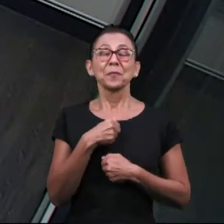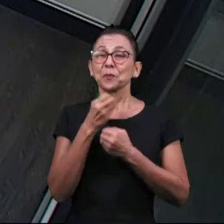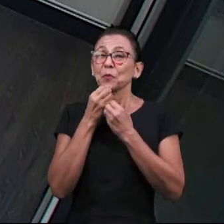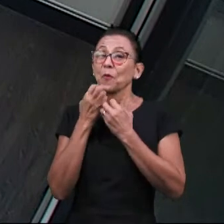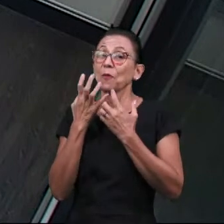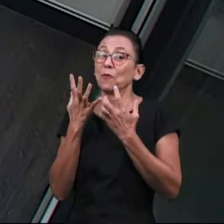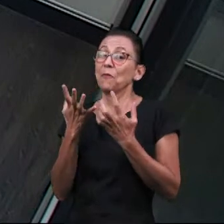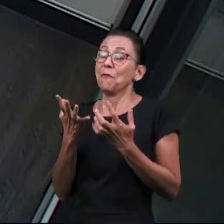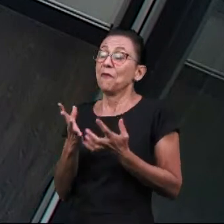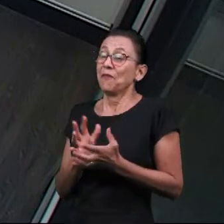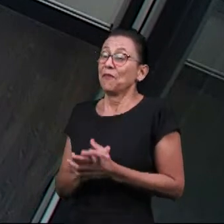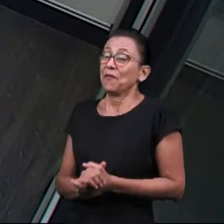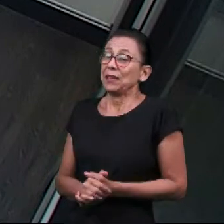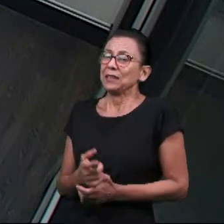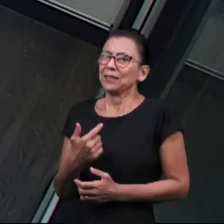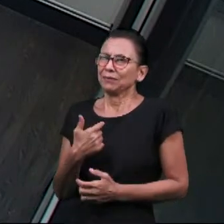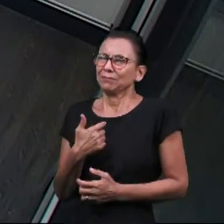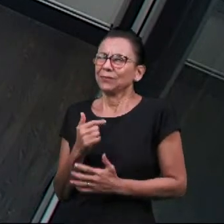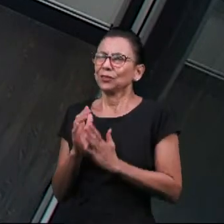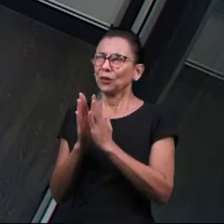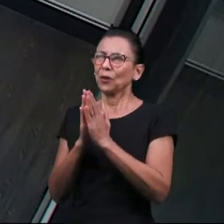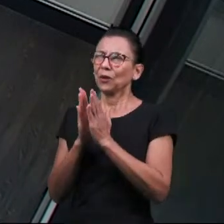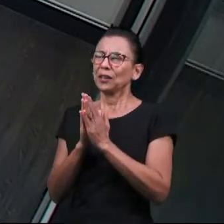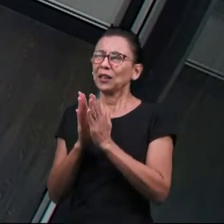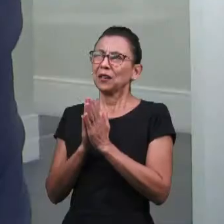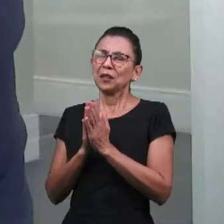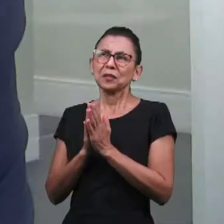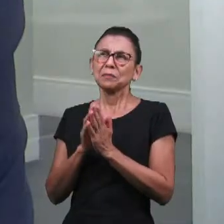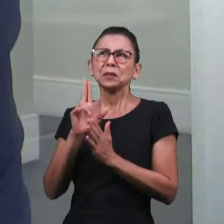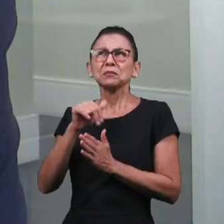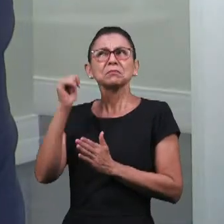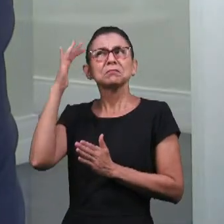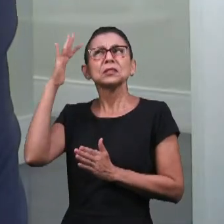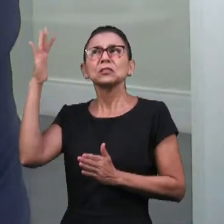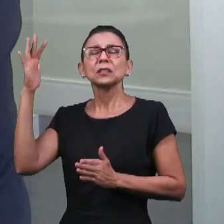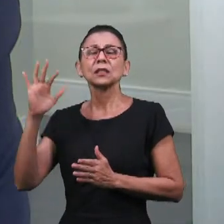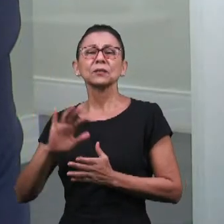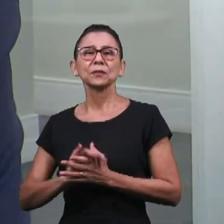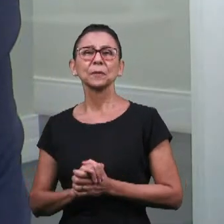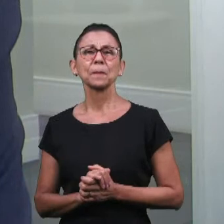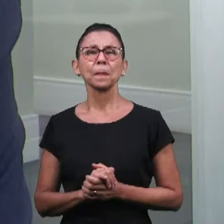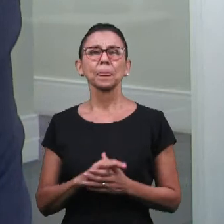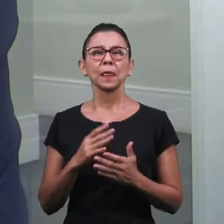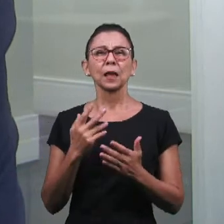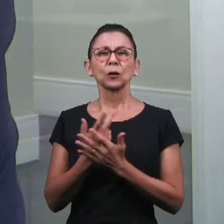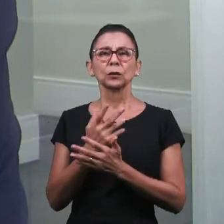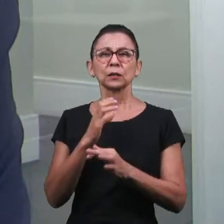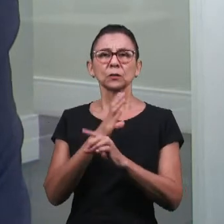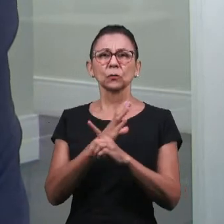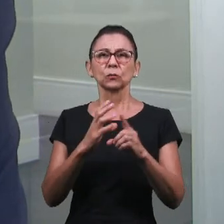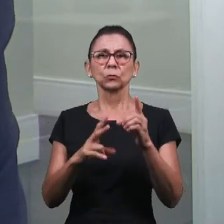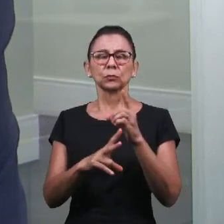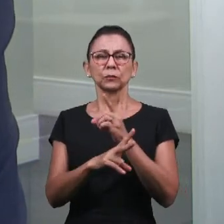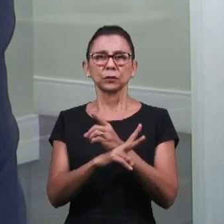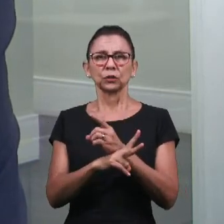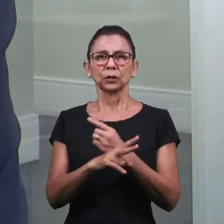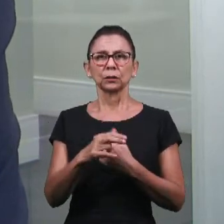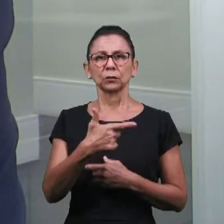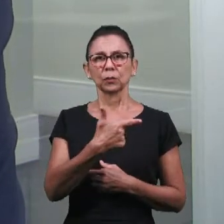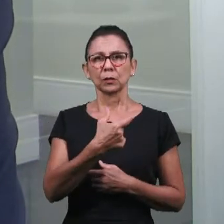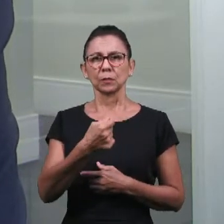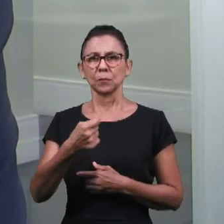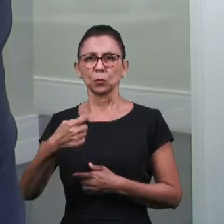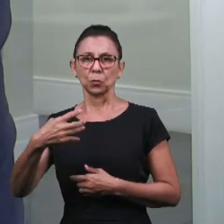gente ora, mas eu não esperava, né? Houve uma vigília no Manaim, né, em 2004, né, com o pastor